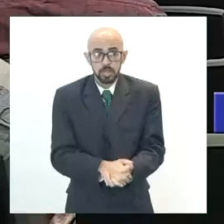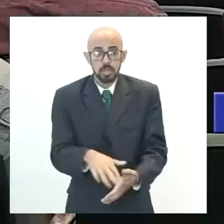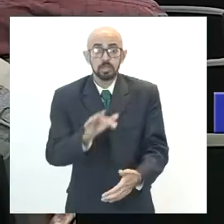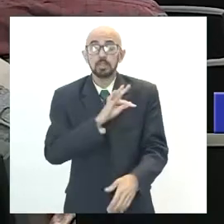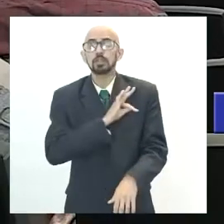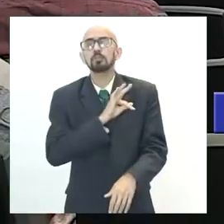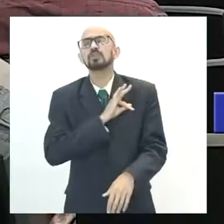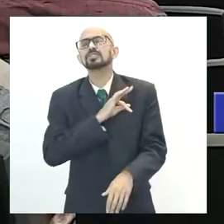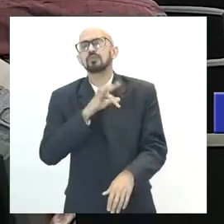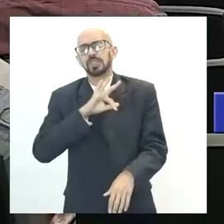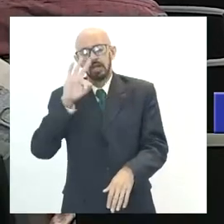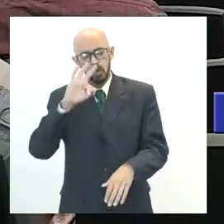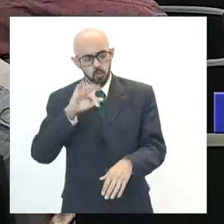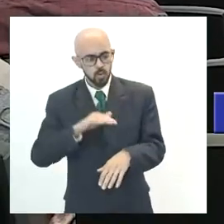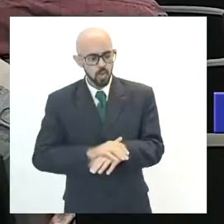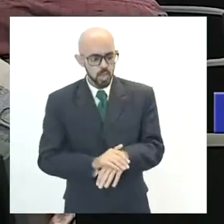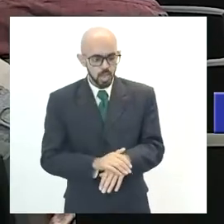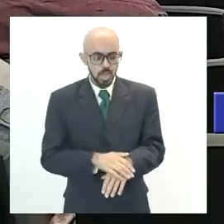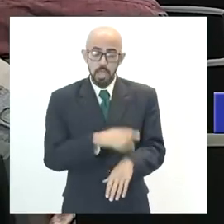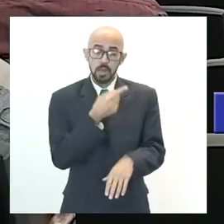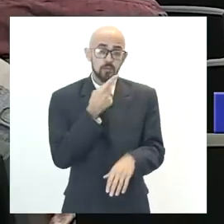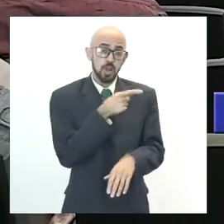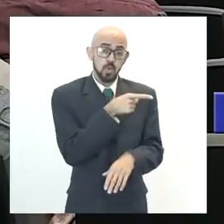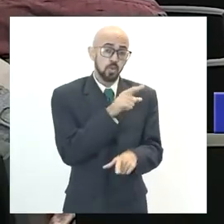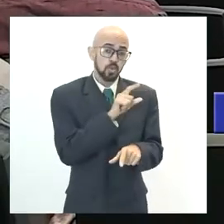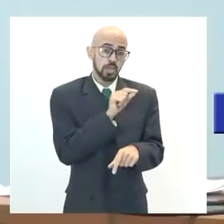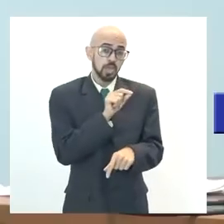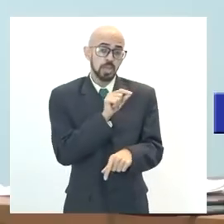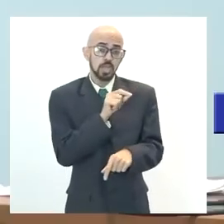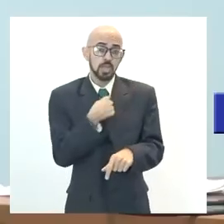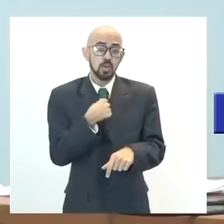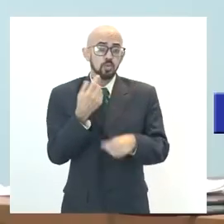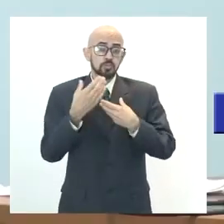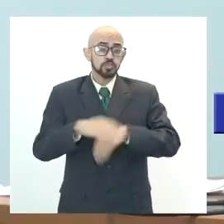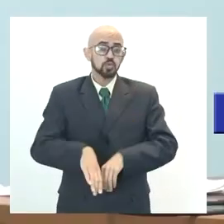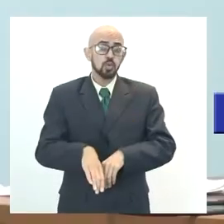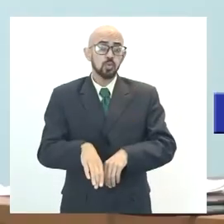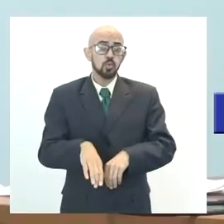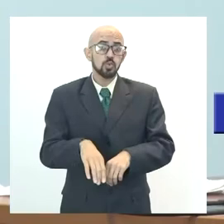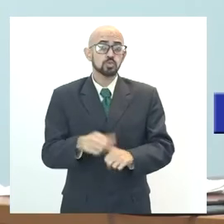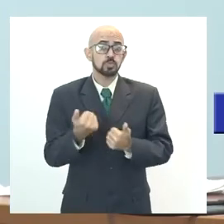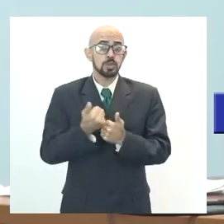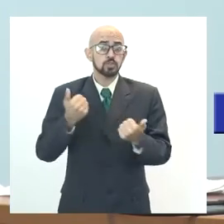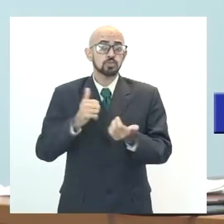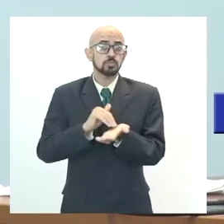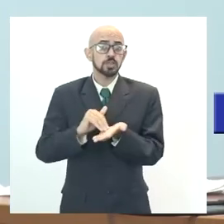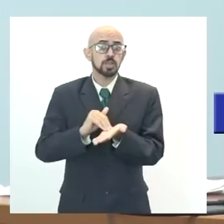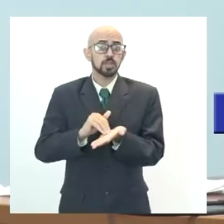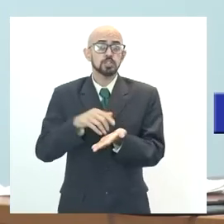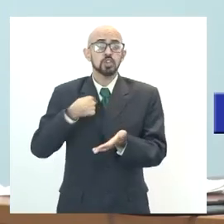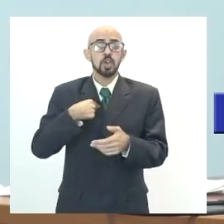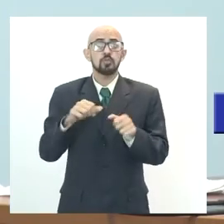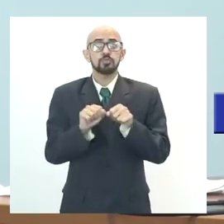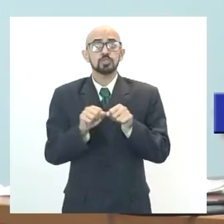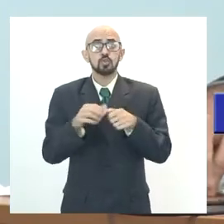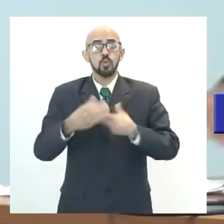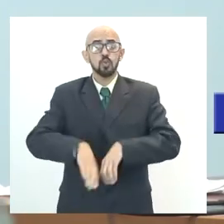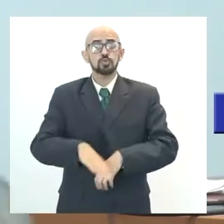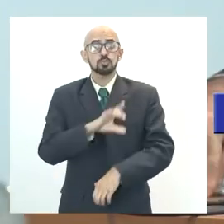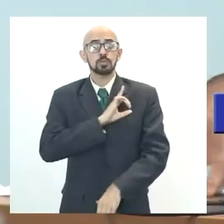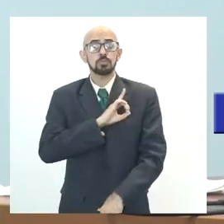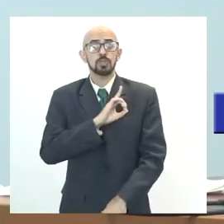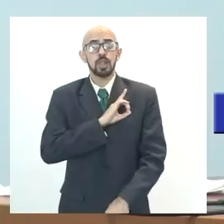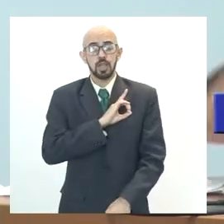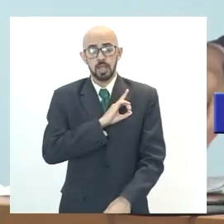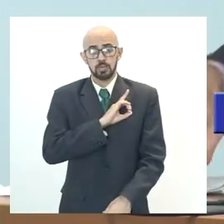Federal do Amazonas ele é que que ele disse ela fez concurso para superintendente o concurso para delegado da polícia federal e ele se